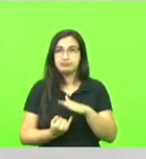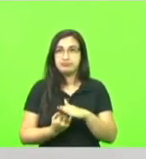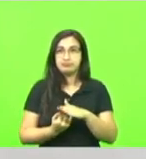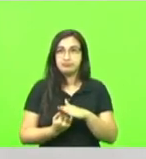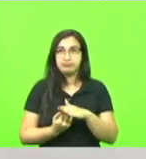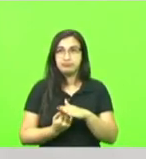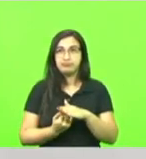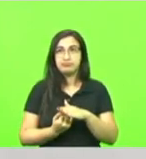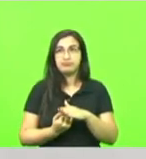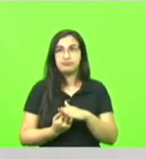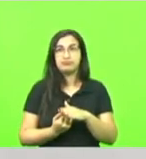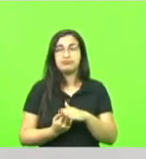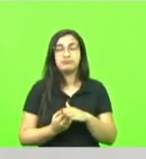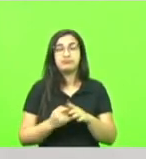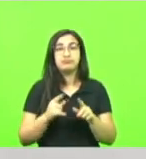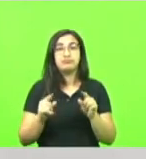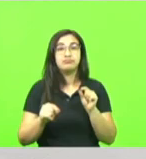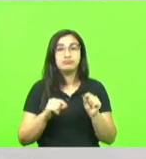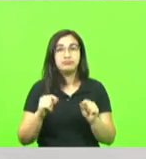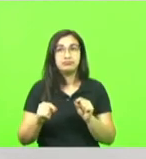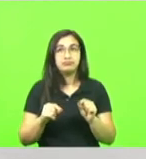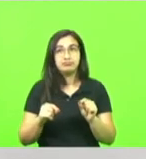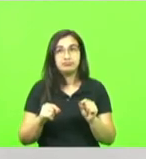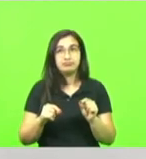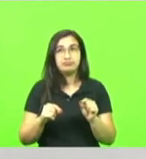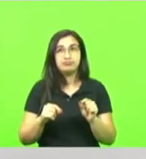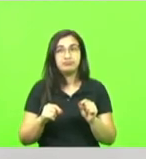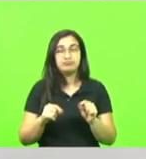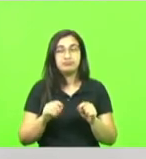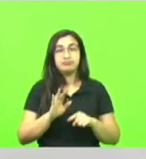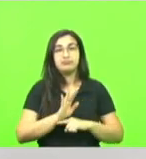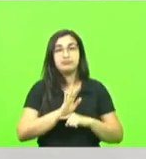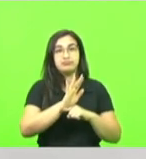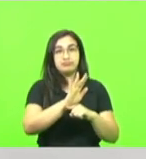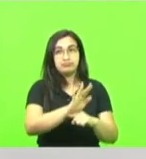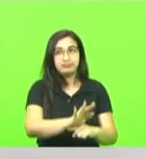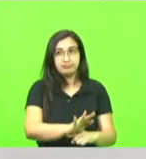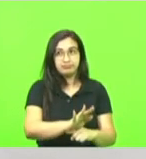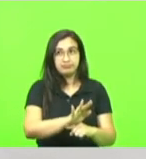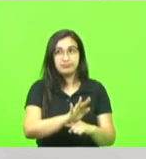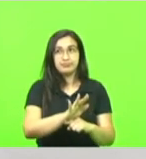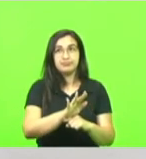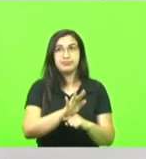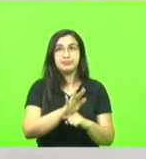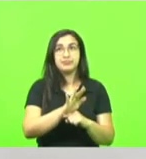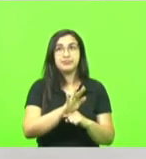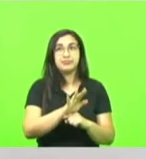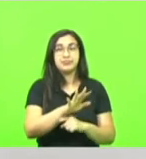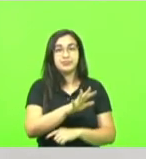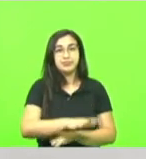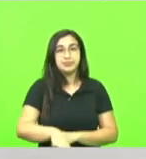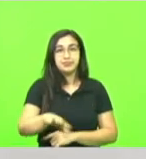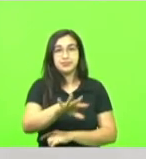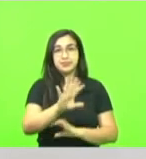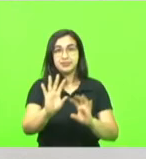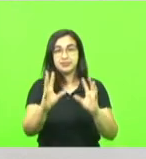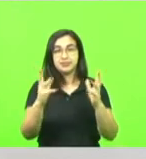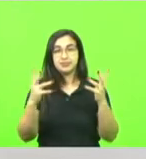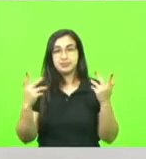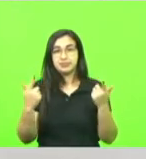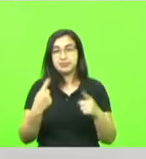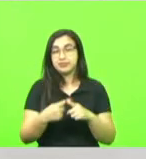chaminé, ou seja, além de tudo, ainda é benéfica para o meio ambiente, porque não